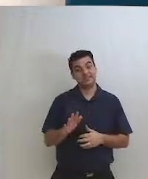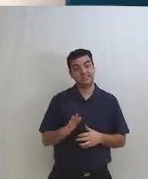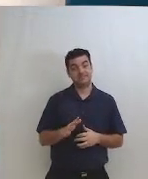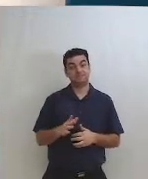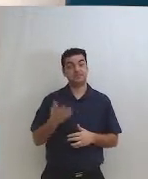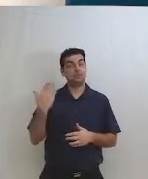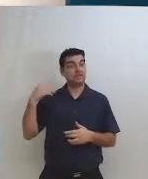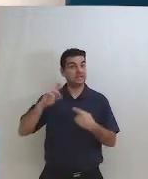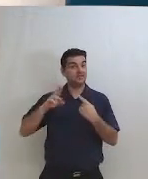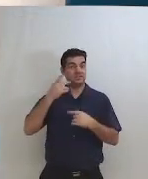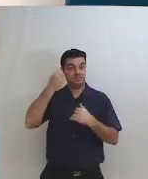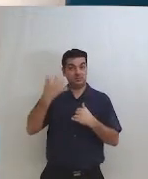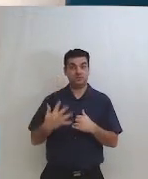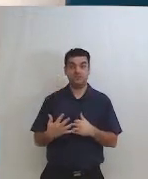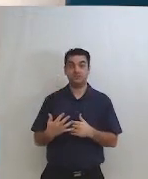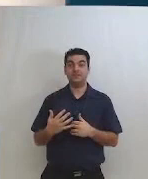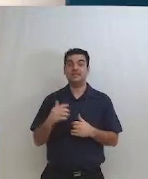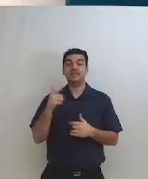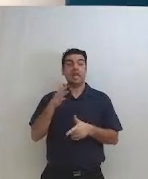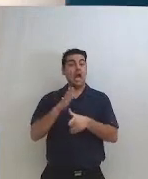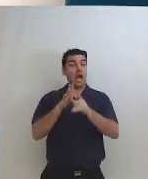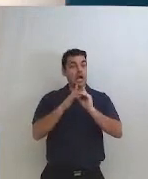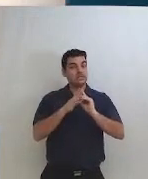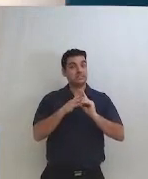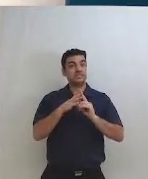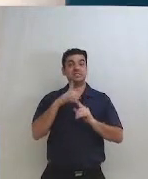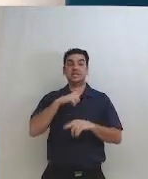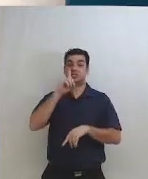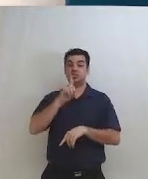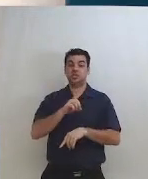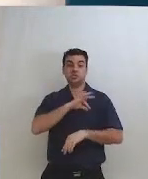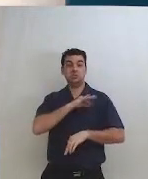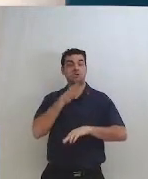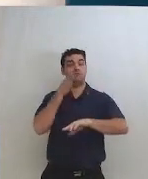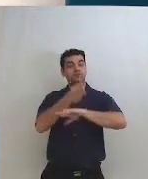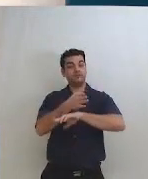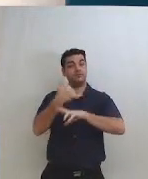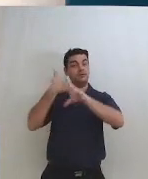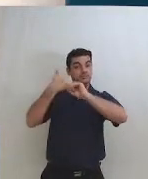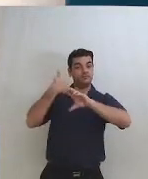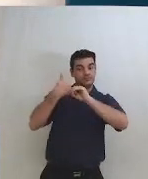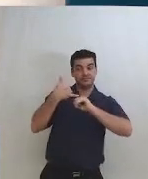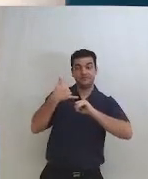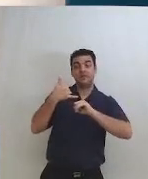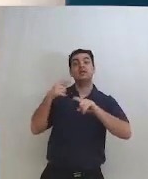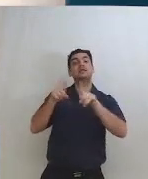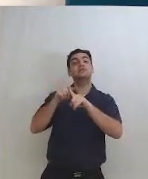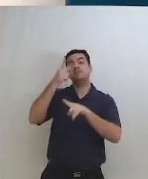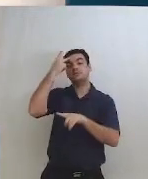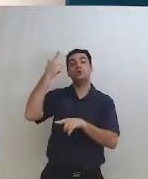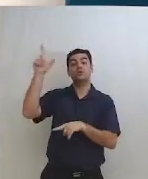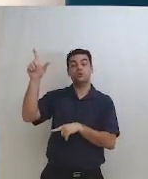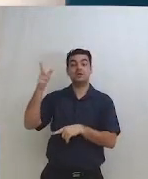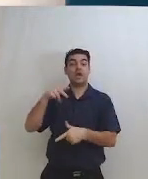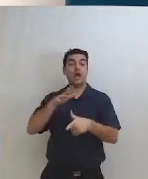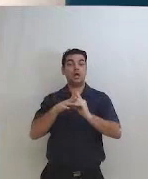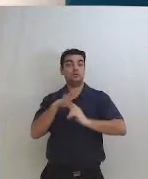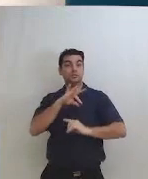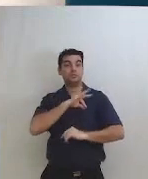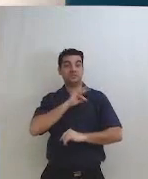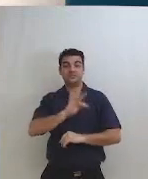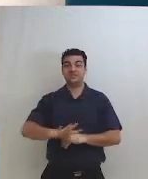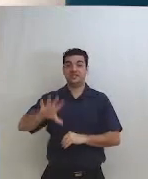e de obter autorização judicial do afastamento do sigilo telefônico do paciente e de outros investigados, a Polícia Federal realizara